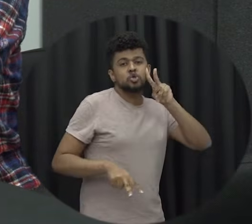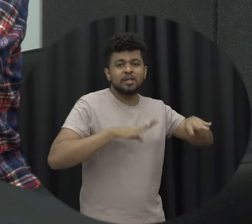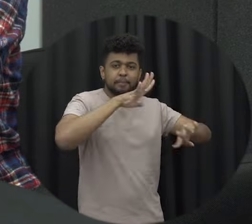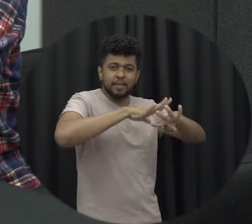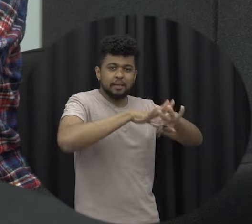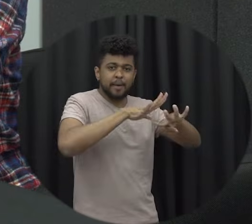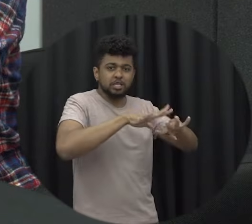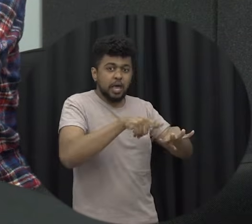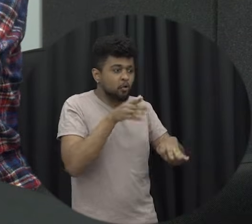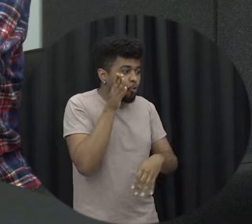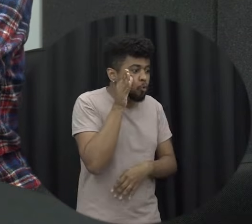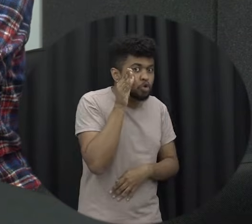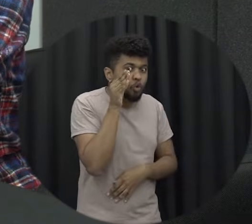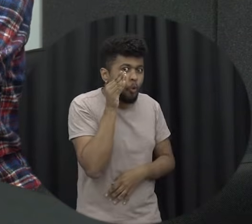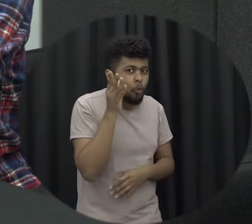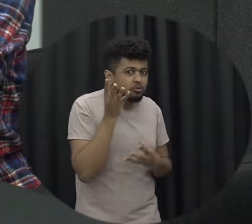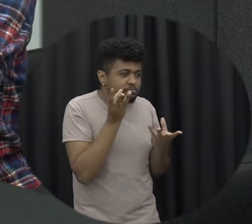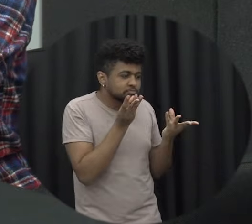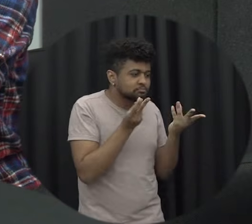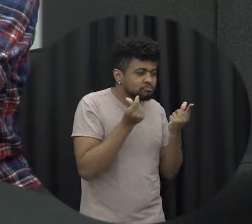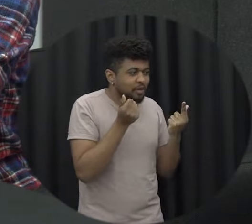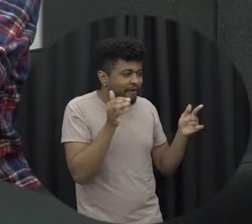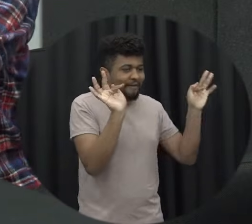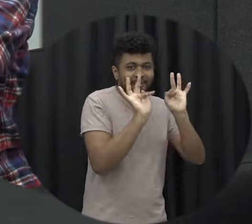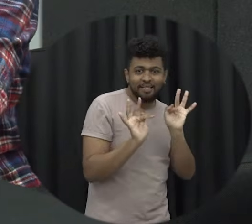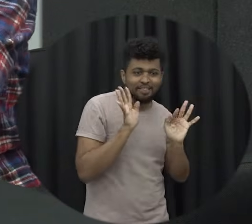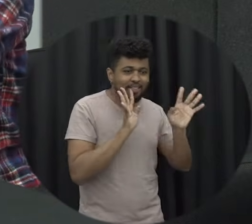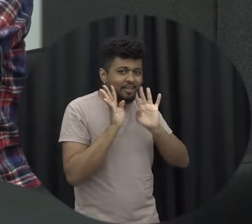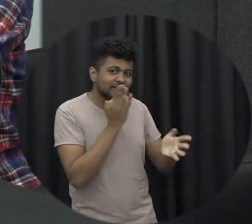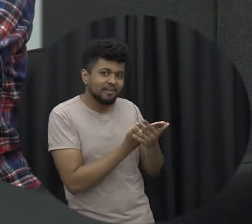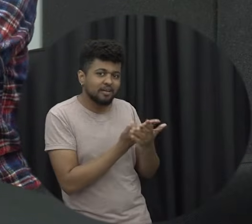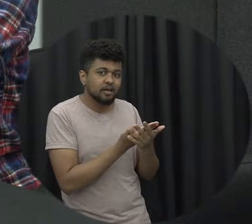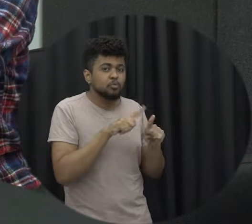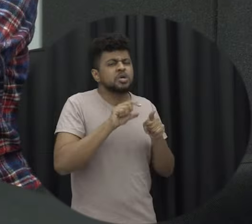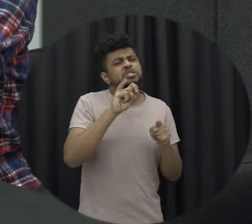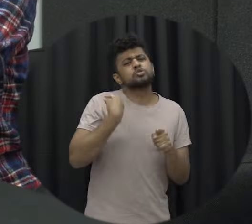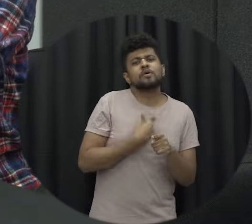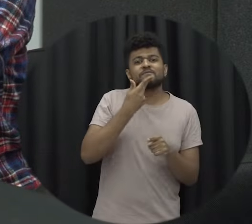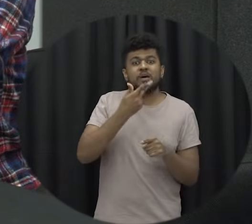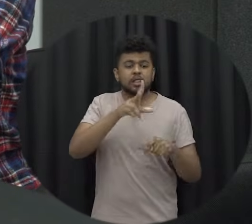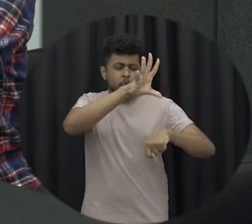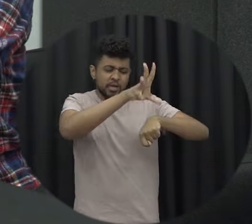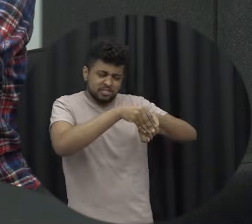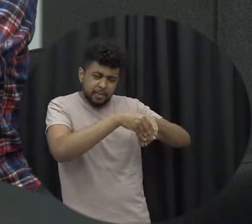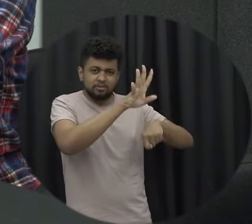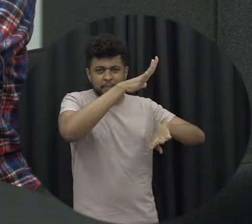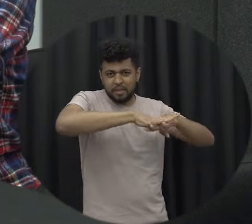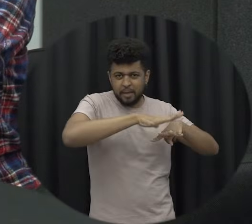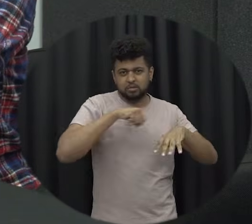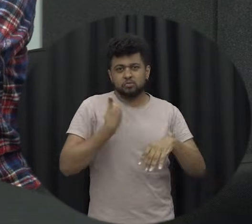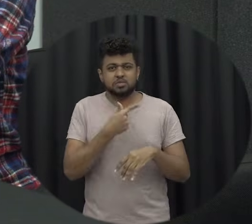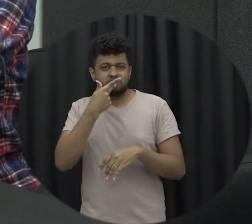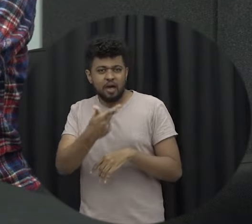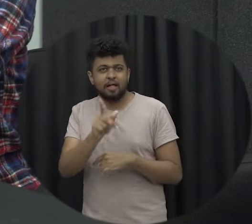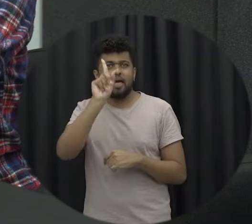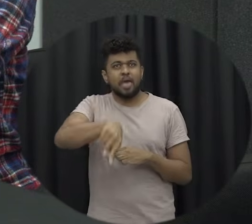algo recreativo. Por quê? Porque se a gente trata esses conhecimentos que a gente está falando aqui como algo curioso e